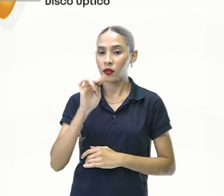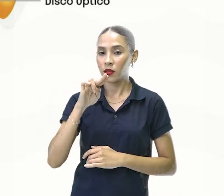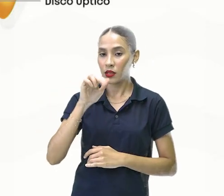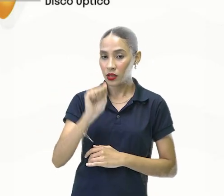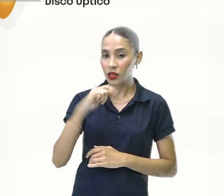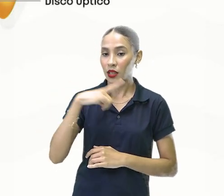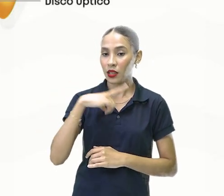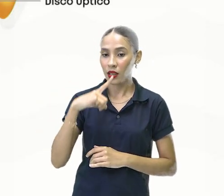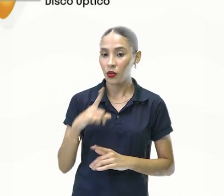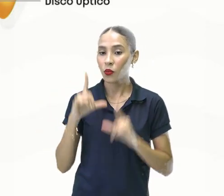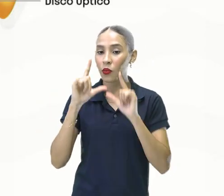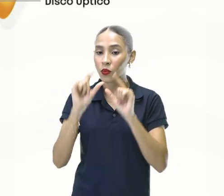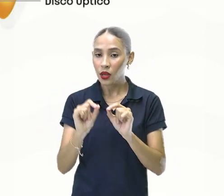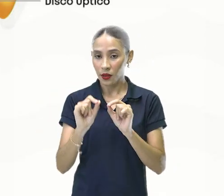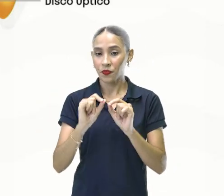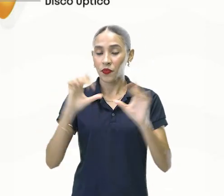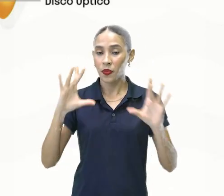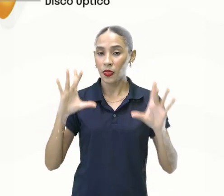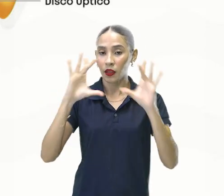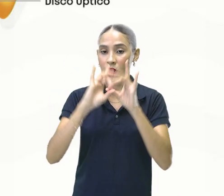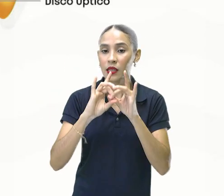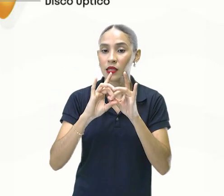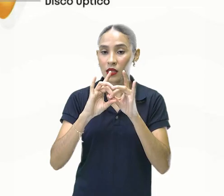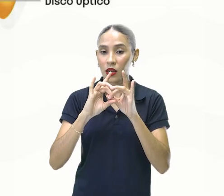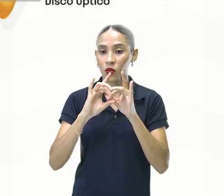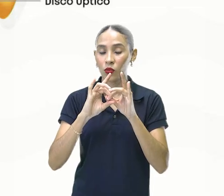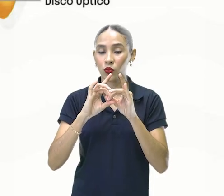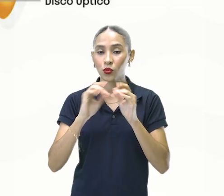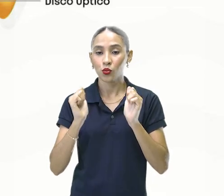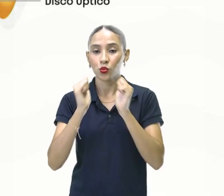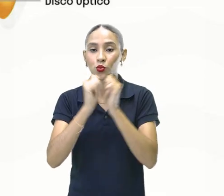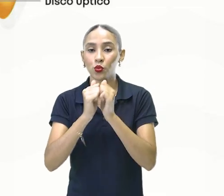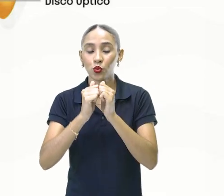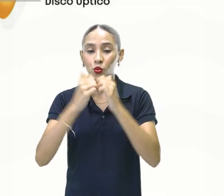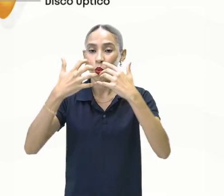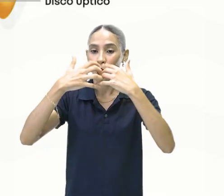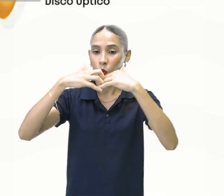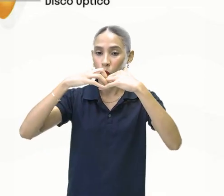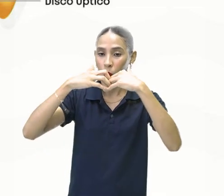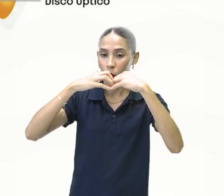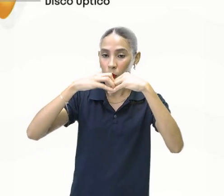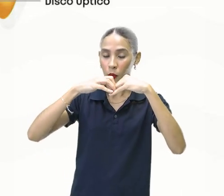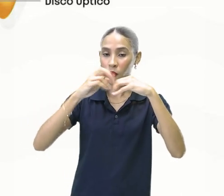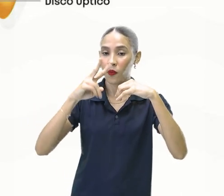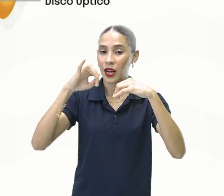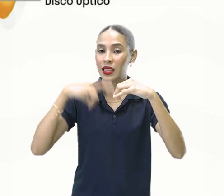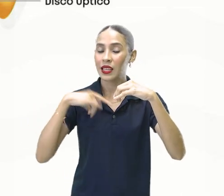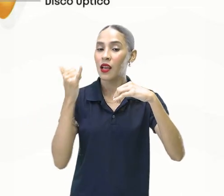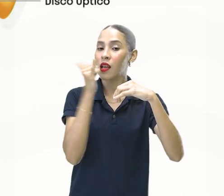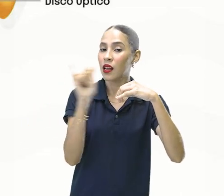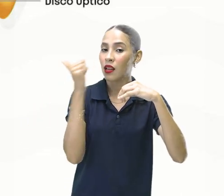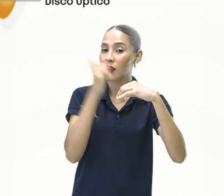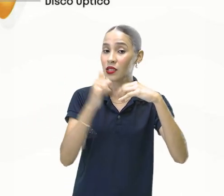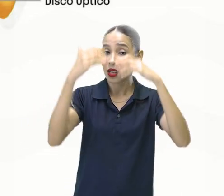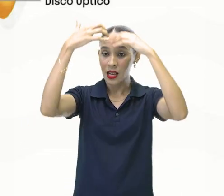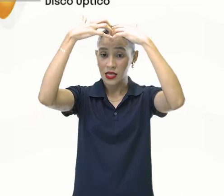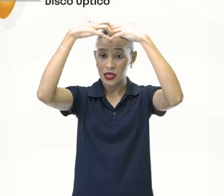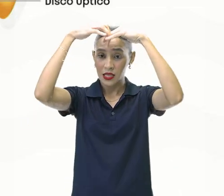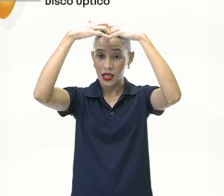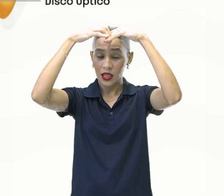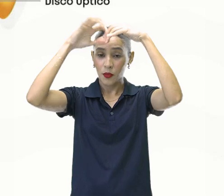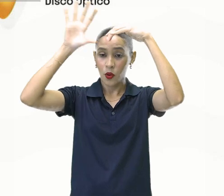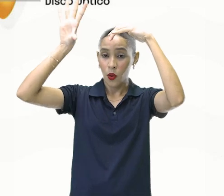nós temos a ligação da retina com o nervo óptico, que manda esses impulsos para o